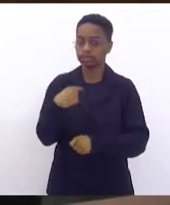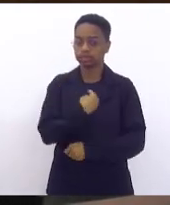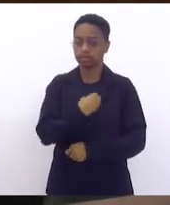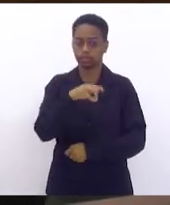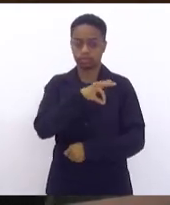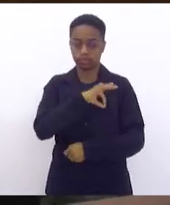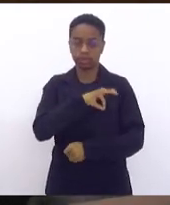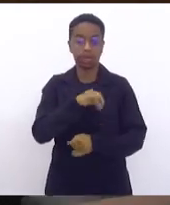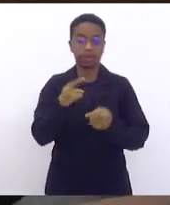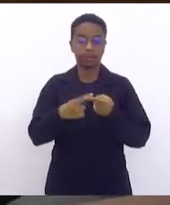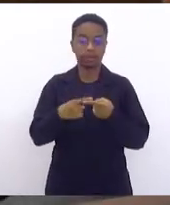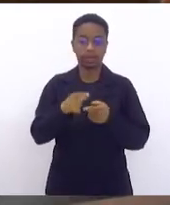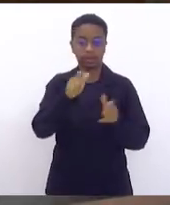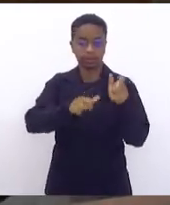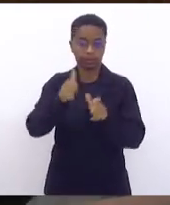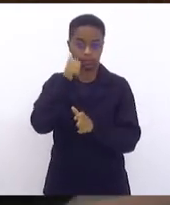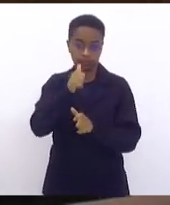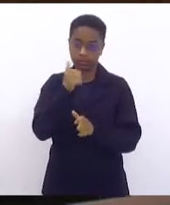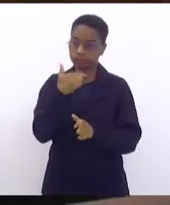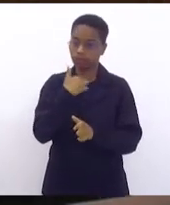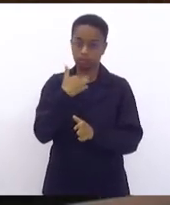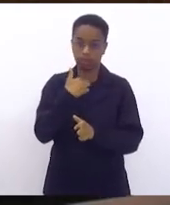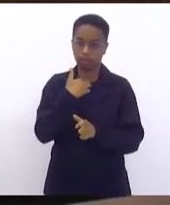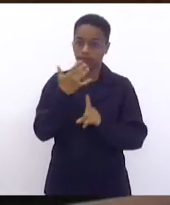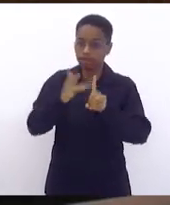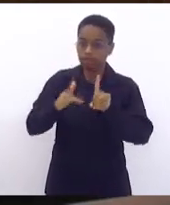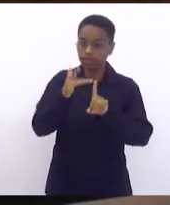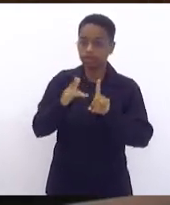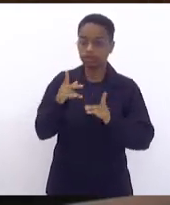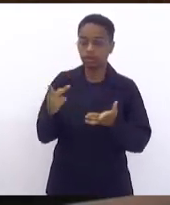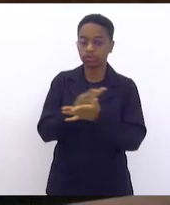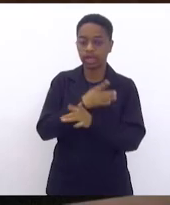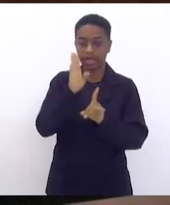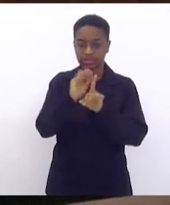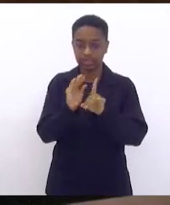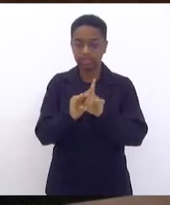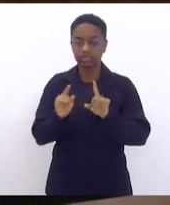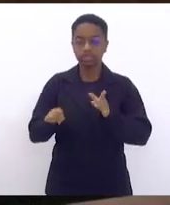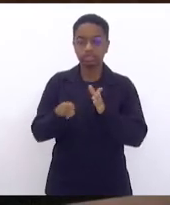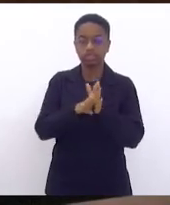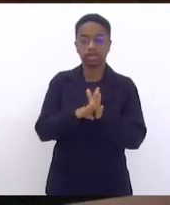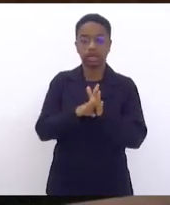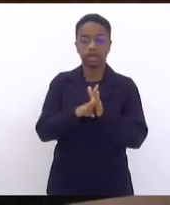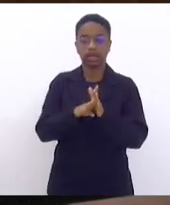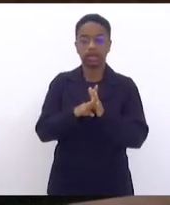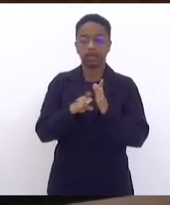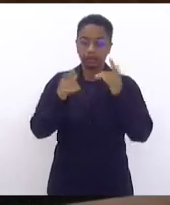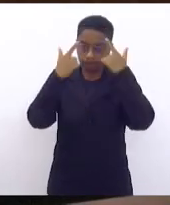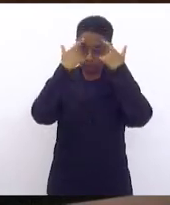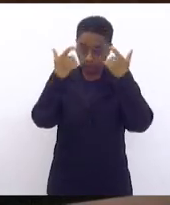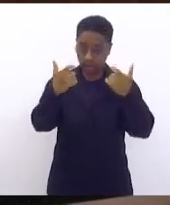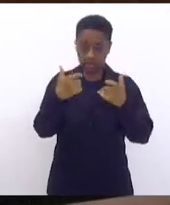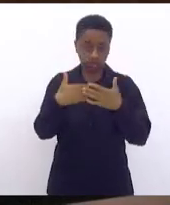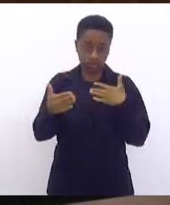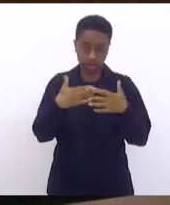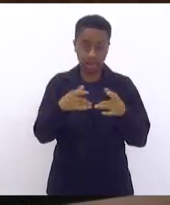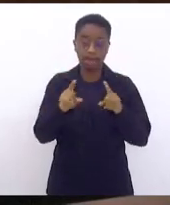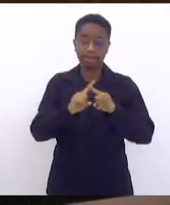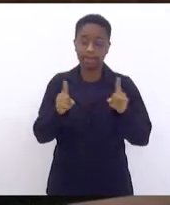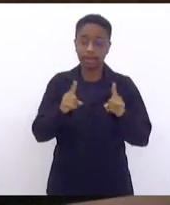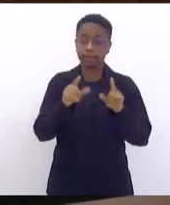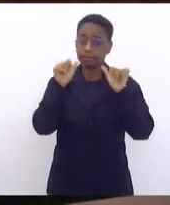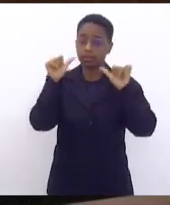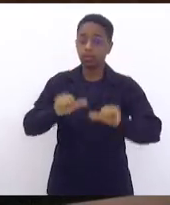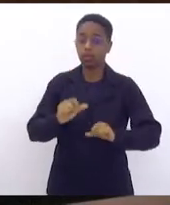agentes, porque as mulheres não podem serem vítimas de assédio, serem vítimas de violência, seja de qualquer tipo, e a mais cruel